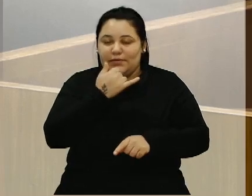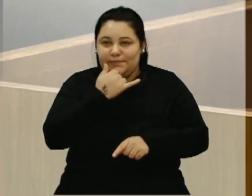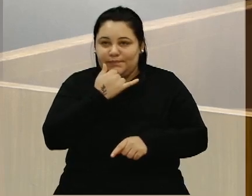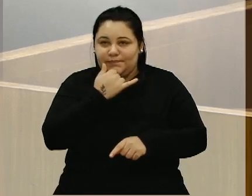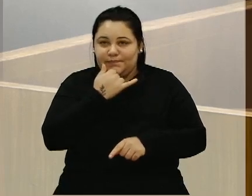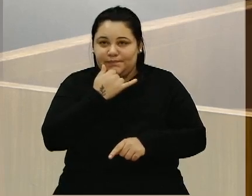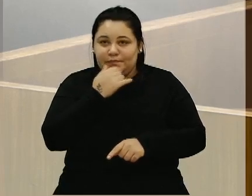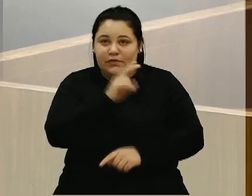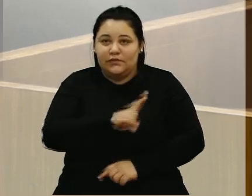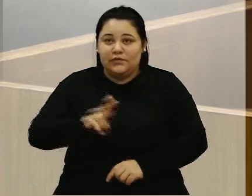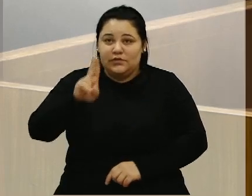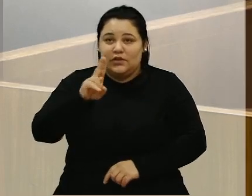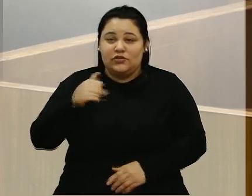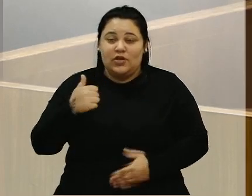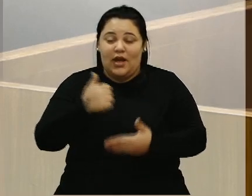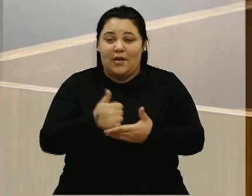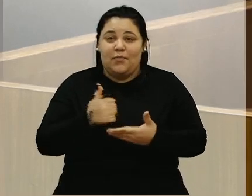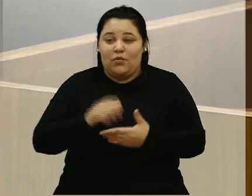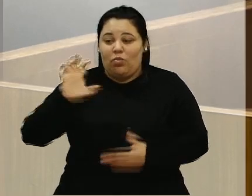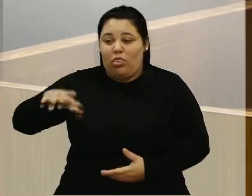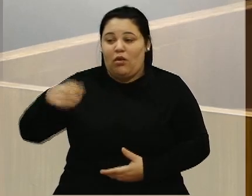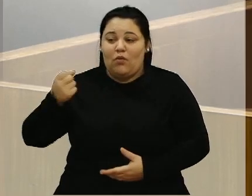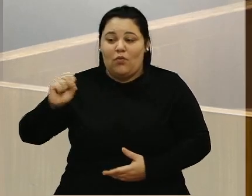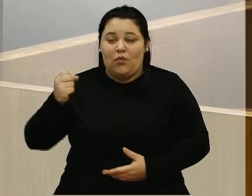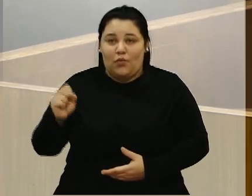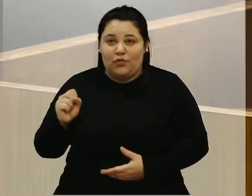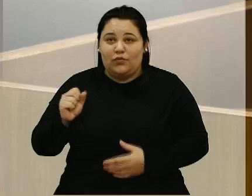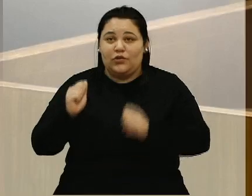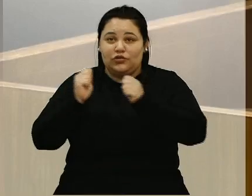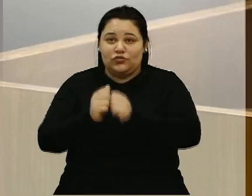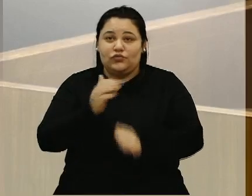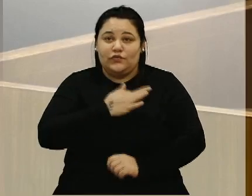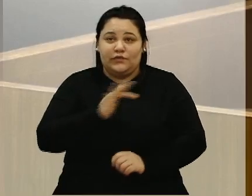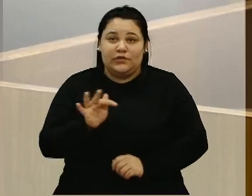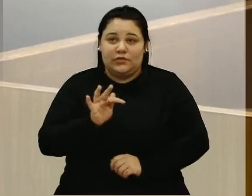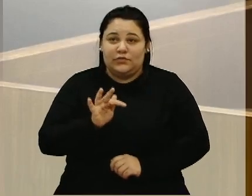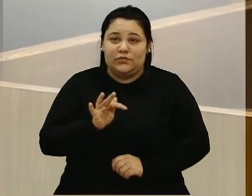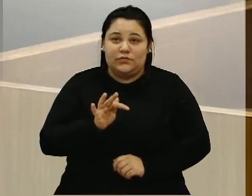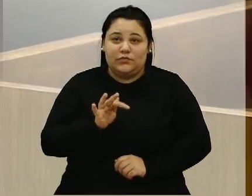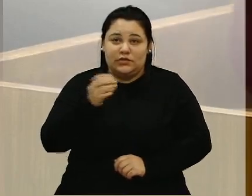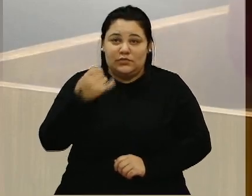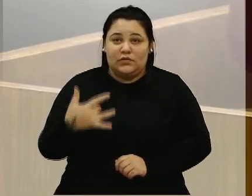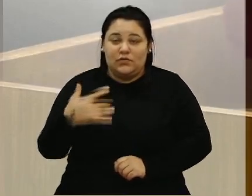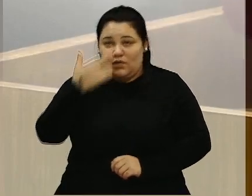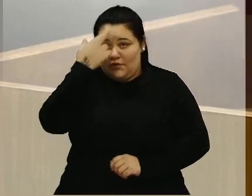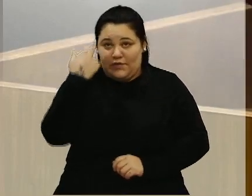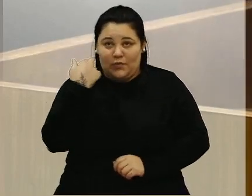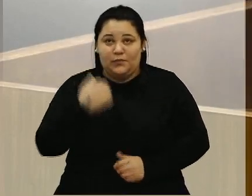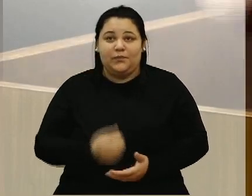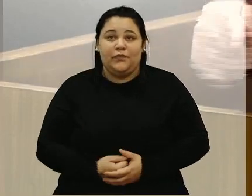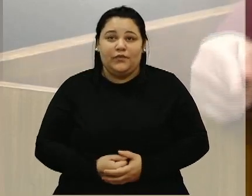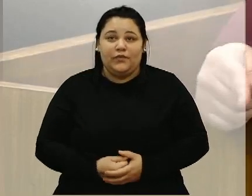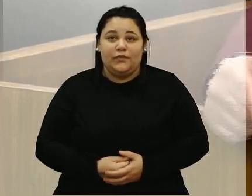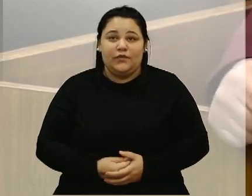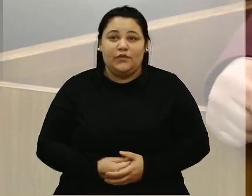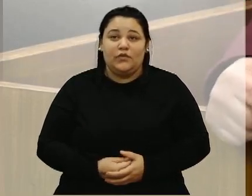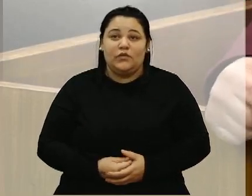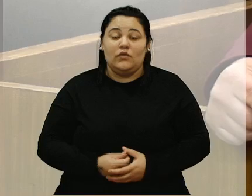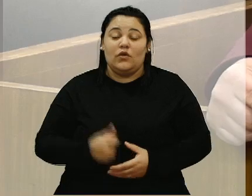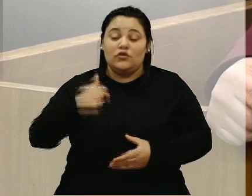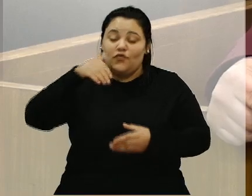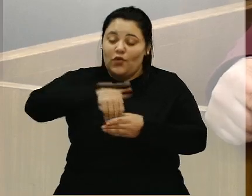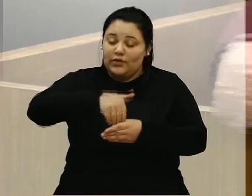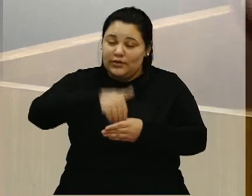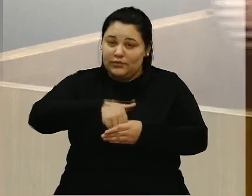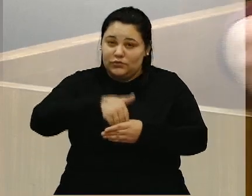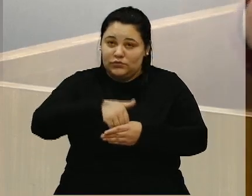Campus 8 como sede da extensão da URGS, conforme divulgou o vereador Rafael Bueno. Então, a gente votou, foi uma decisão